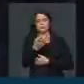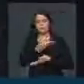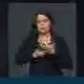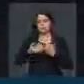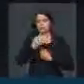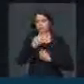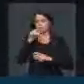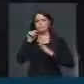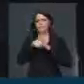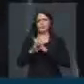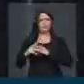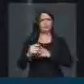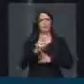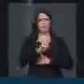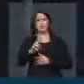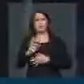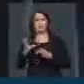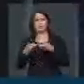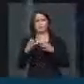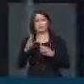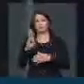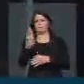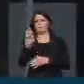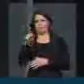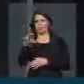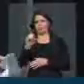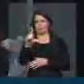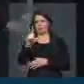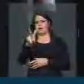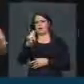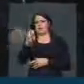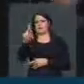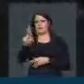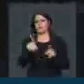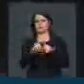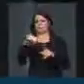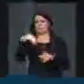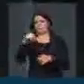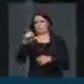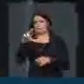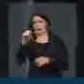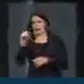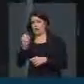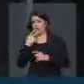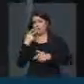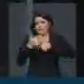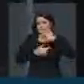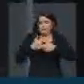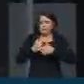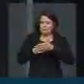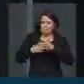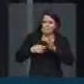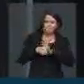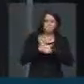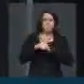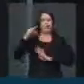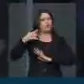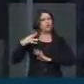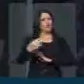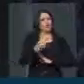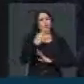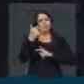acadêmicos, em nome de Bruno Levic e Marcos Souza, que trabalharam intensamente para a construção desse texto. Em nome